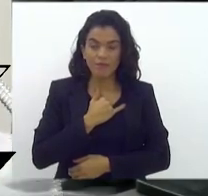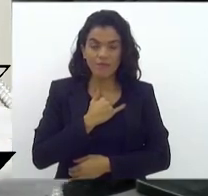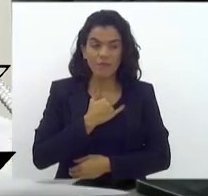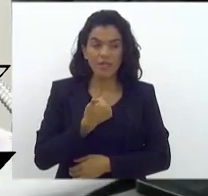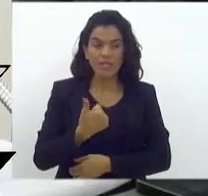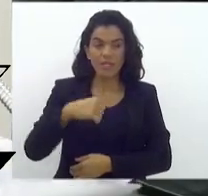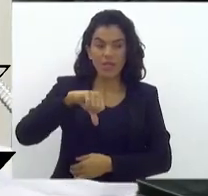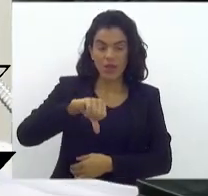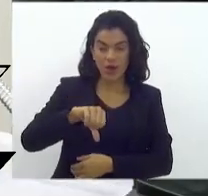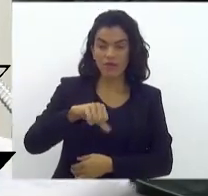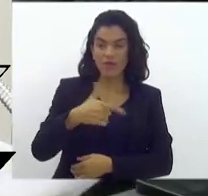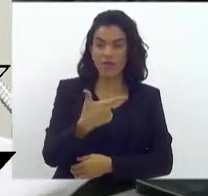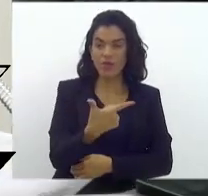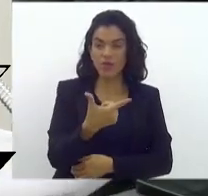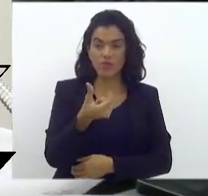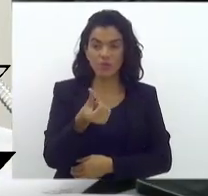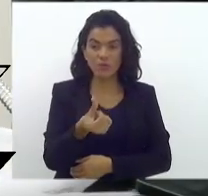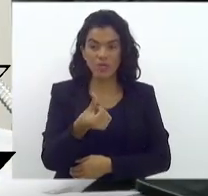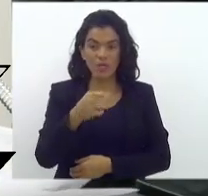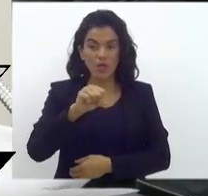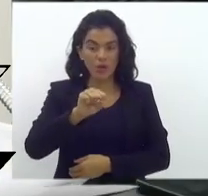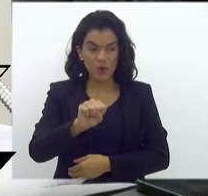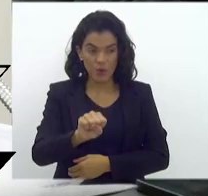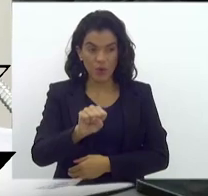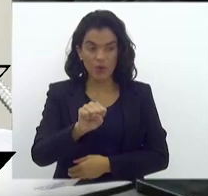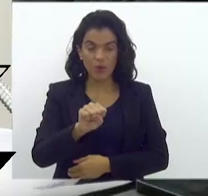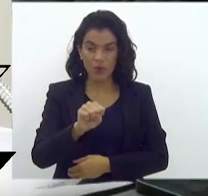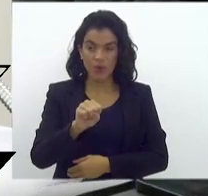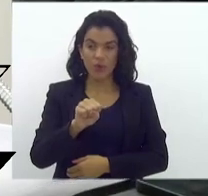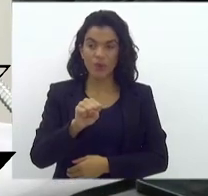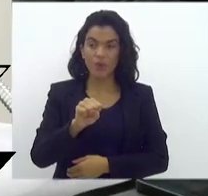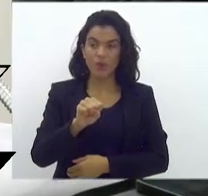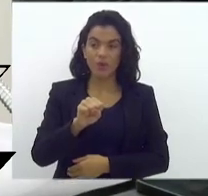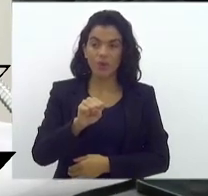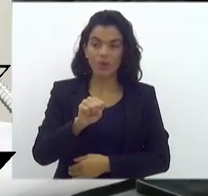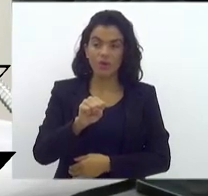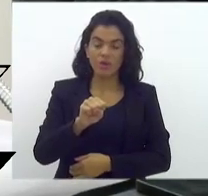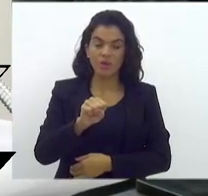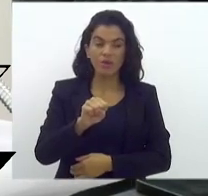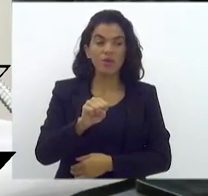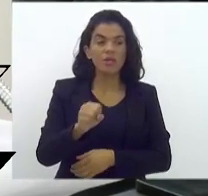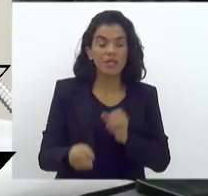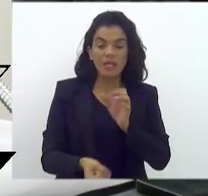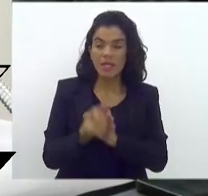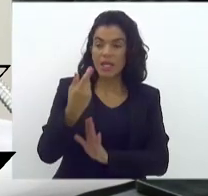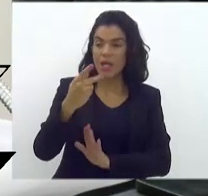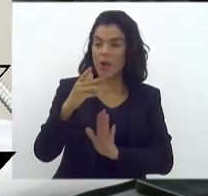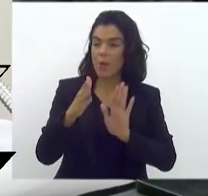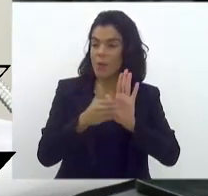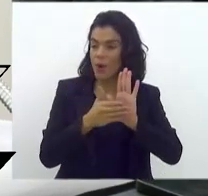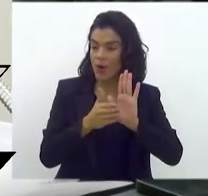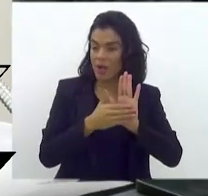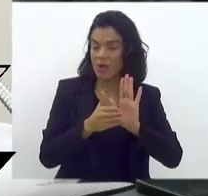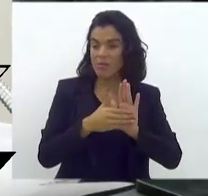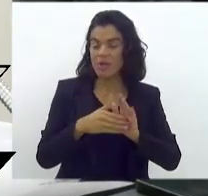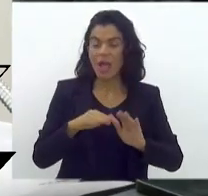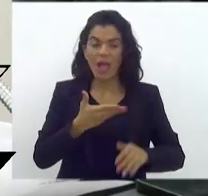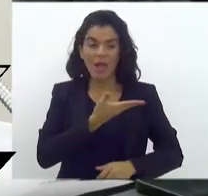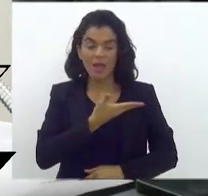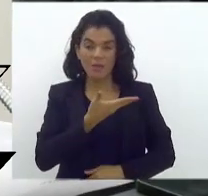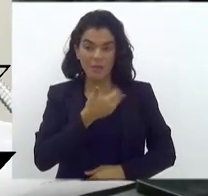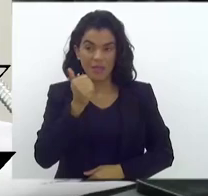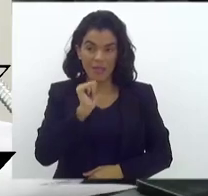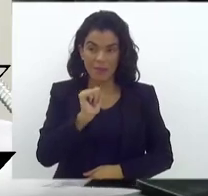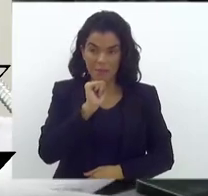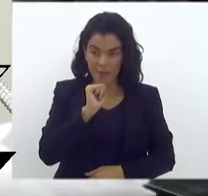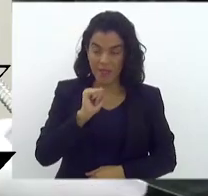19 da pauta, o PL 268-23, de autoria da deputada Gisele Monteiro, que cria o programa Escola Amiga das Mães na Rede Estadual de